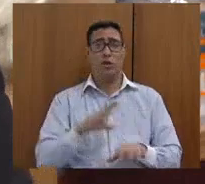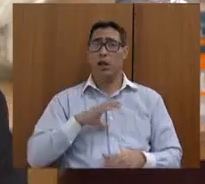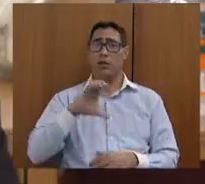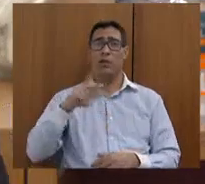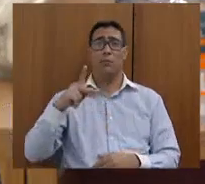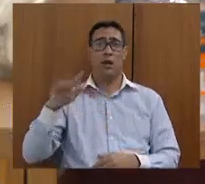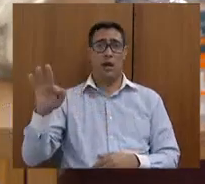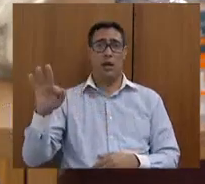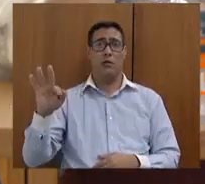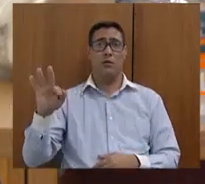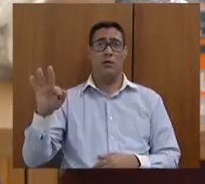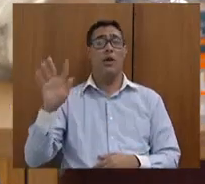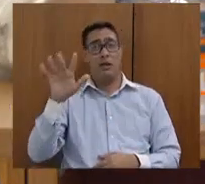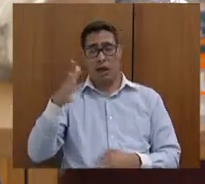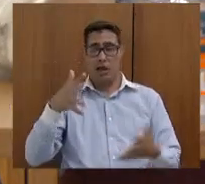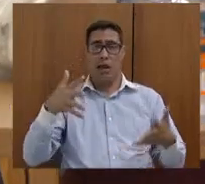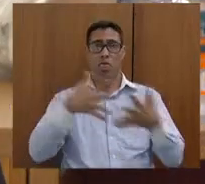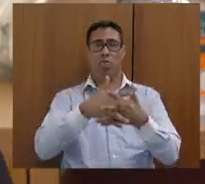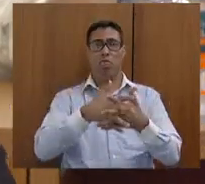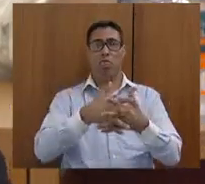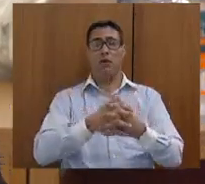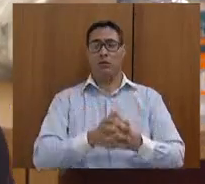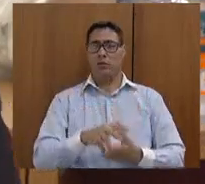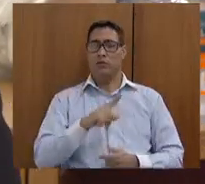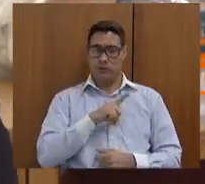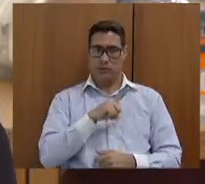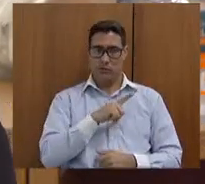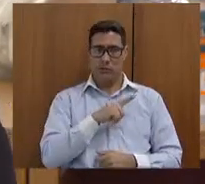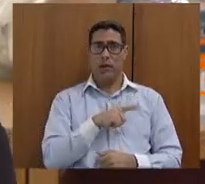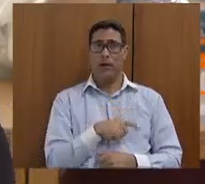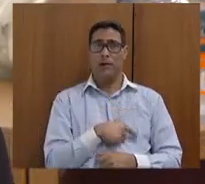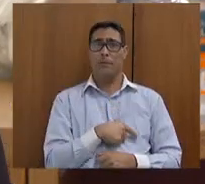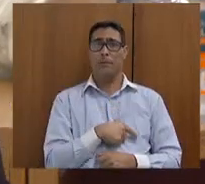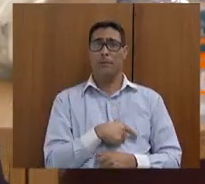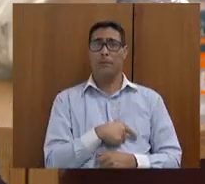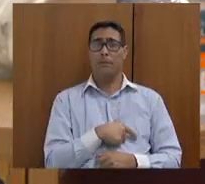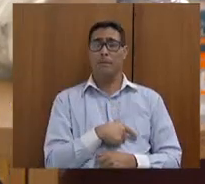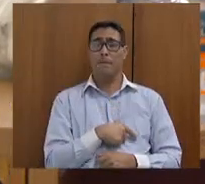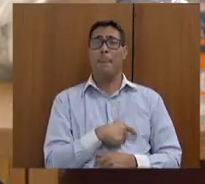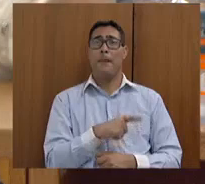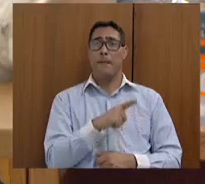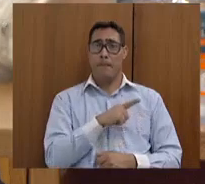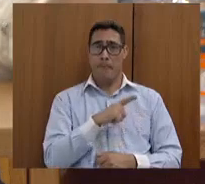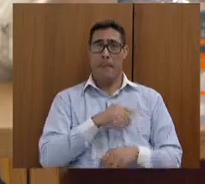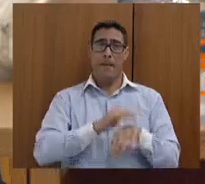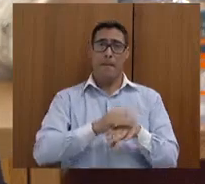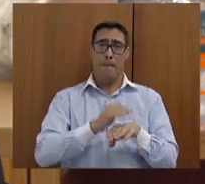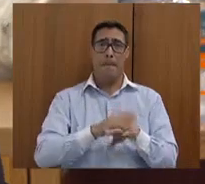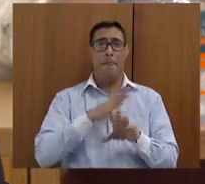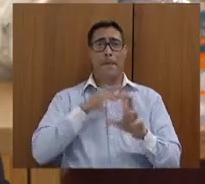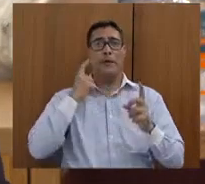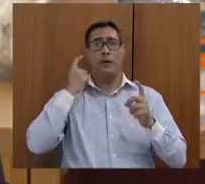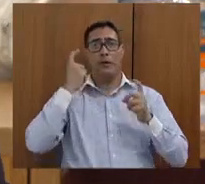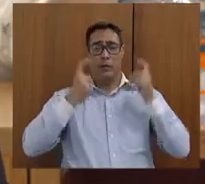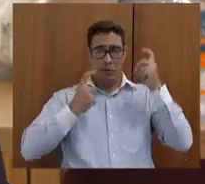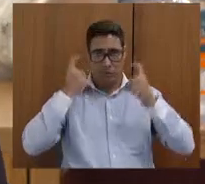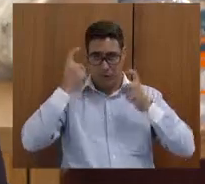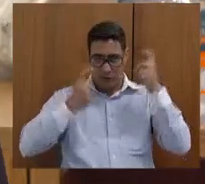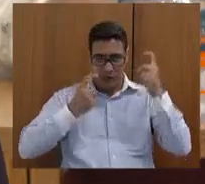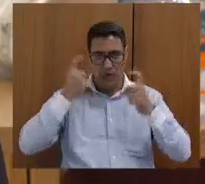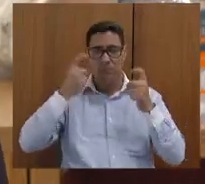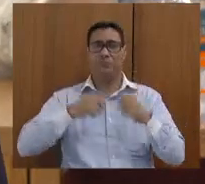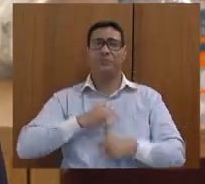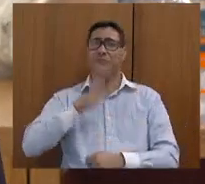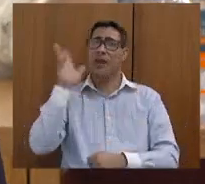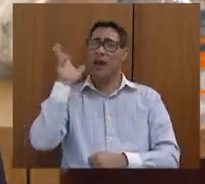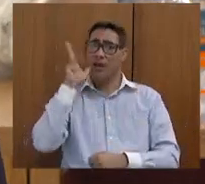o nosso CPF que é avacalho não é então assim eu tenho essa preocupação é eu acho